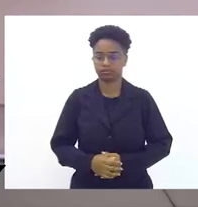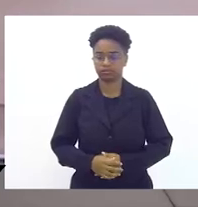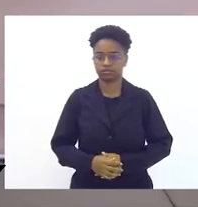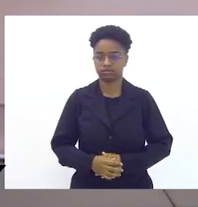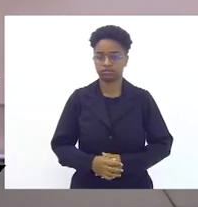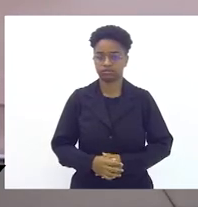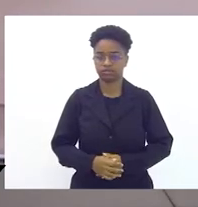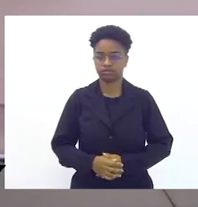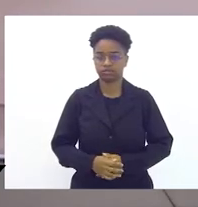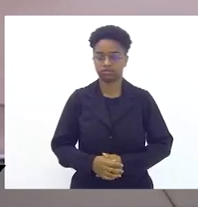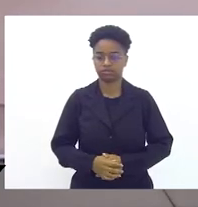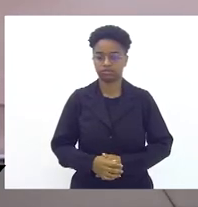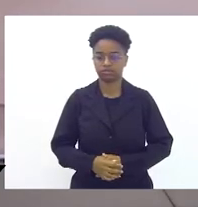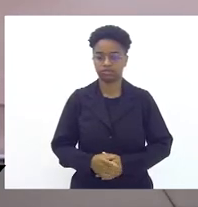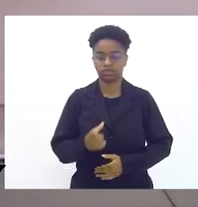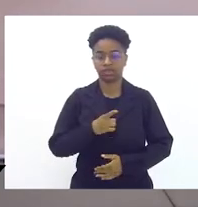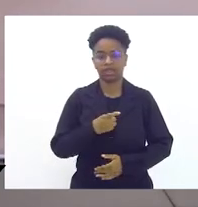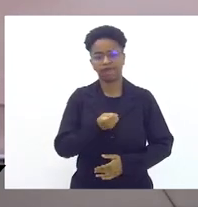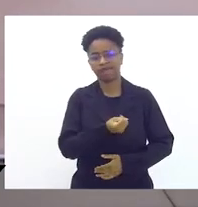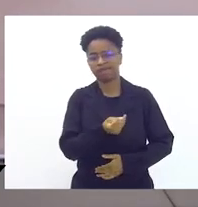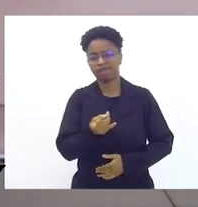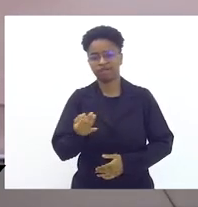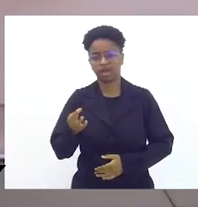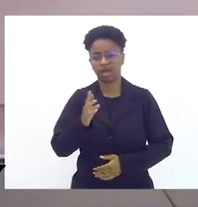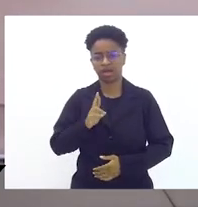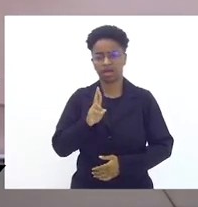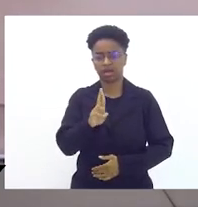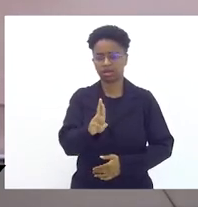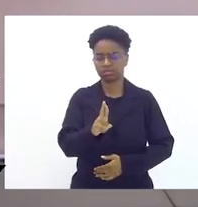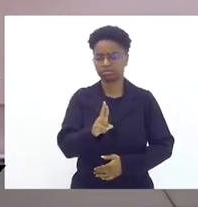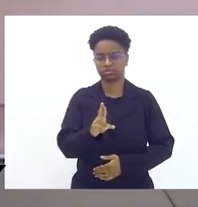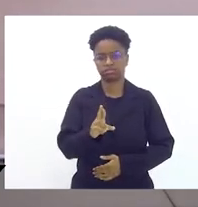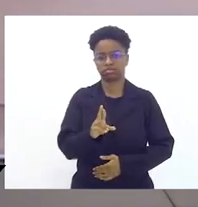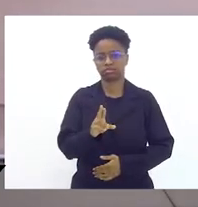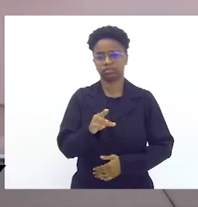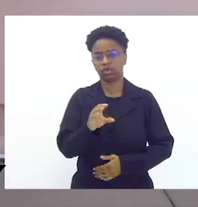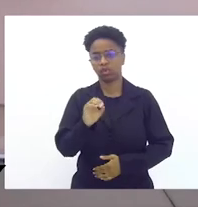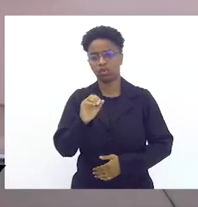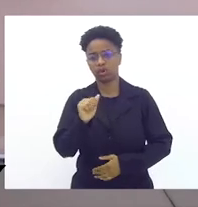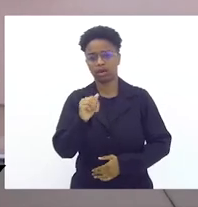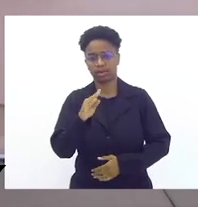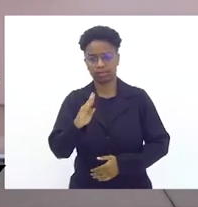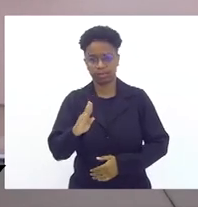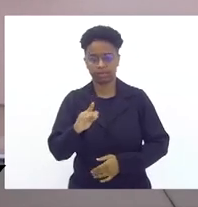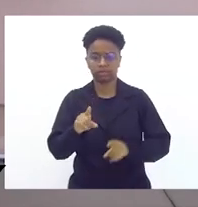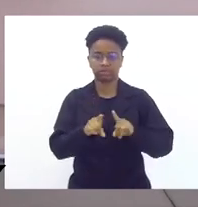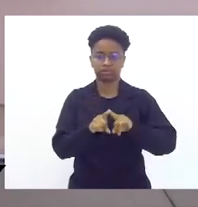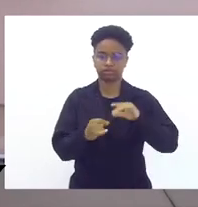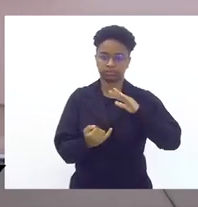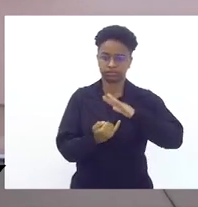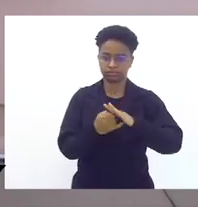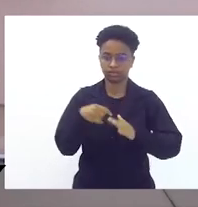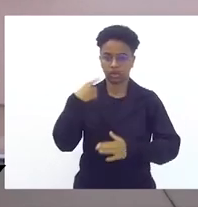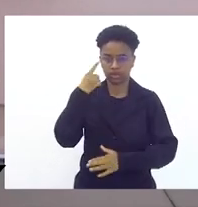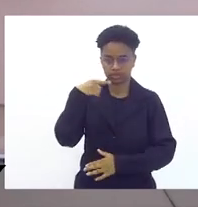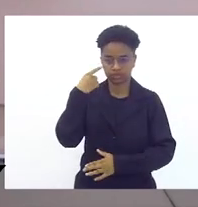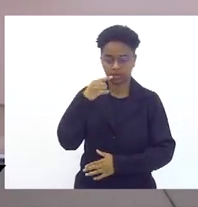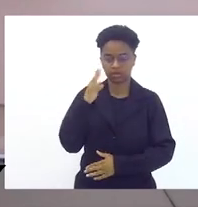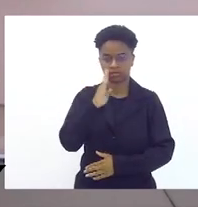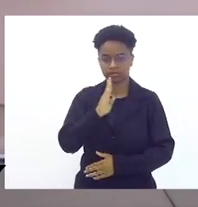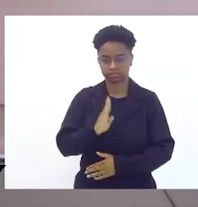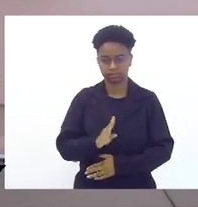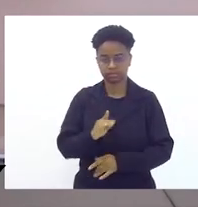mais várias representações da OAB do Instituto dos Advogados do Brasil